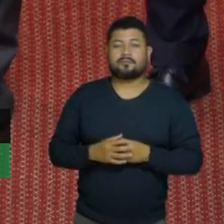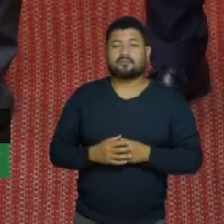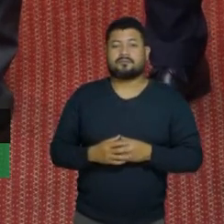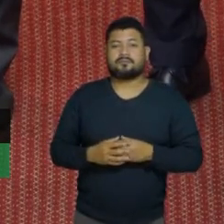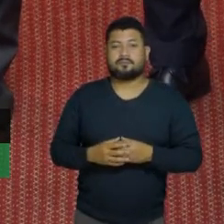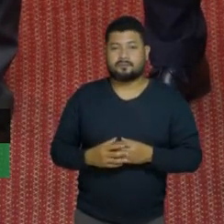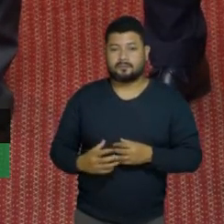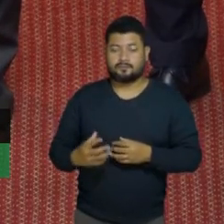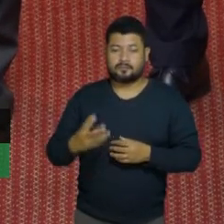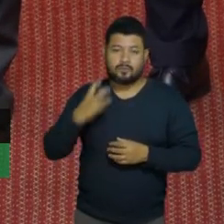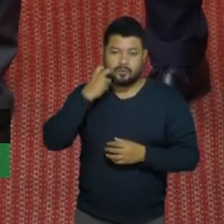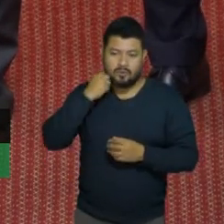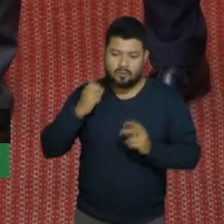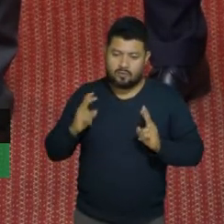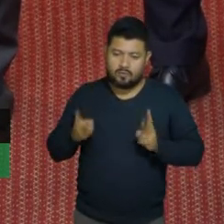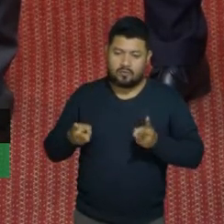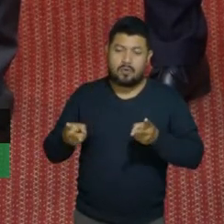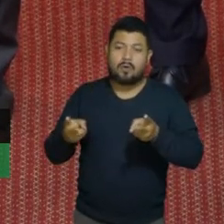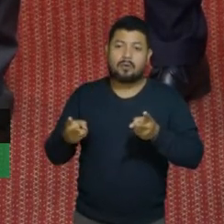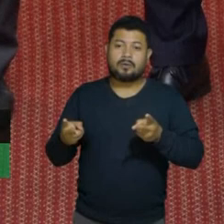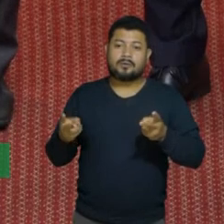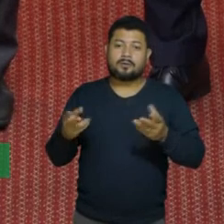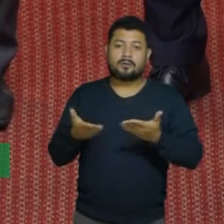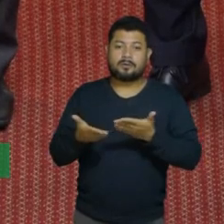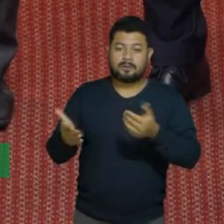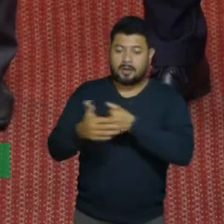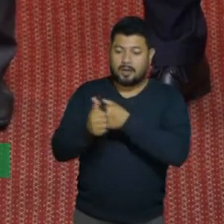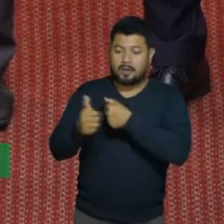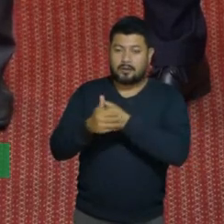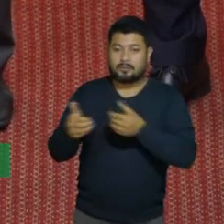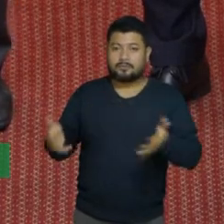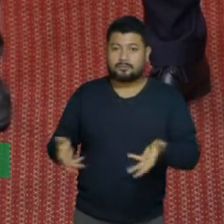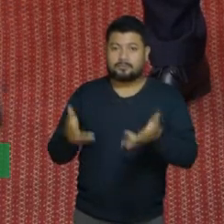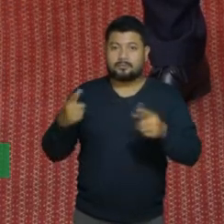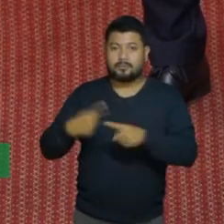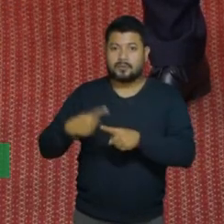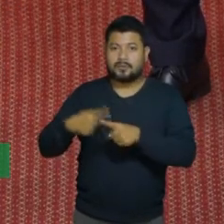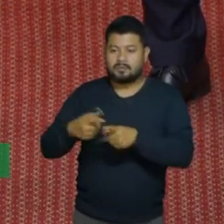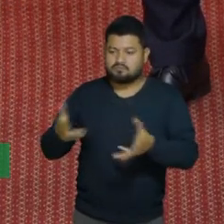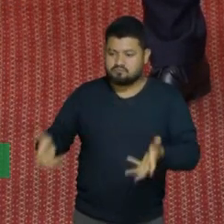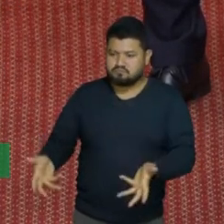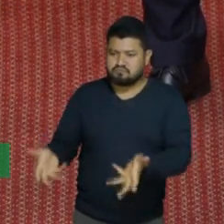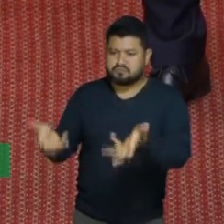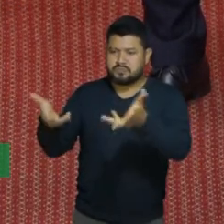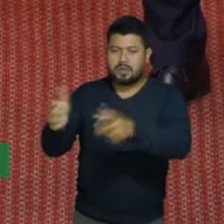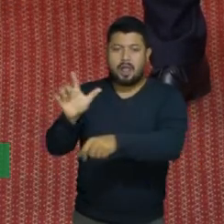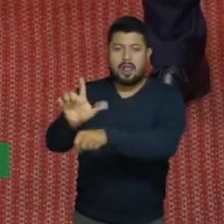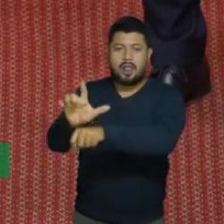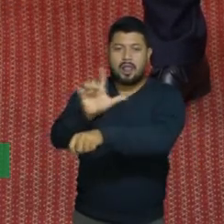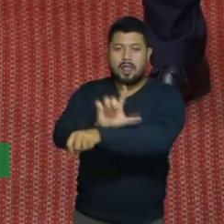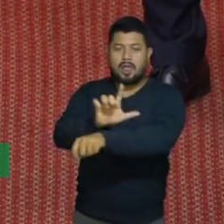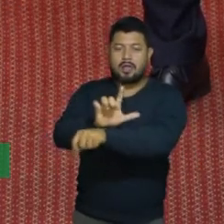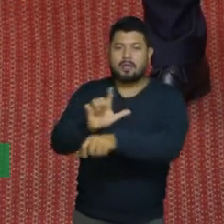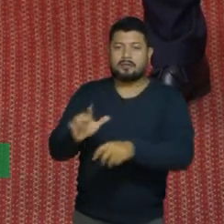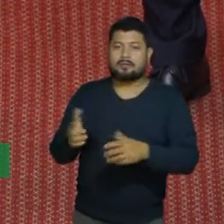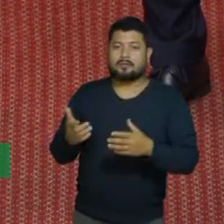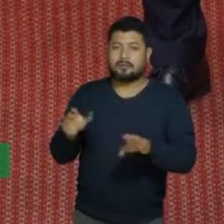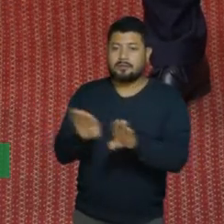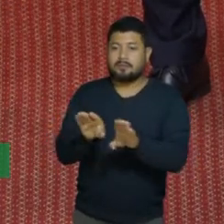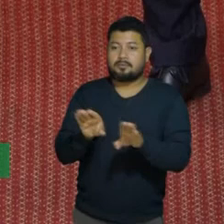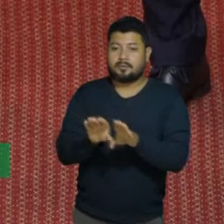os visitantes, que isso eleva o nome de Lages, da nossa região serrana, e também o nome de Santa